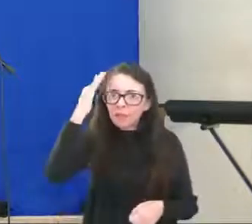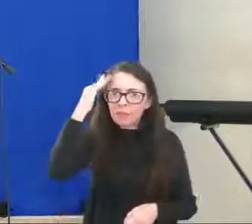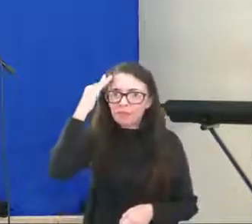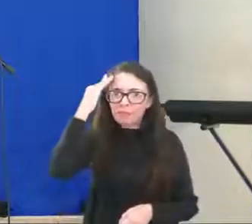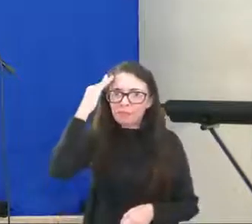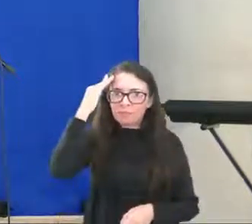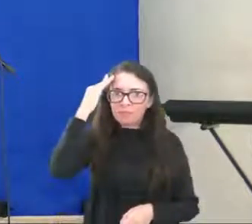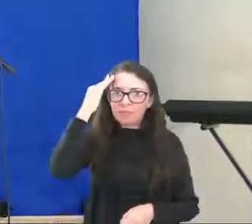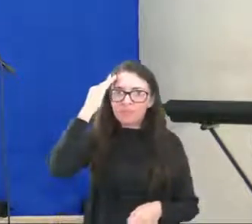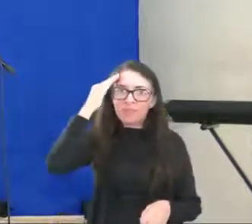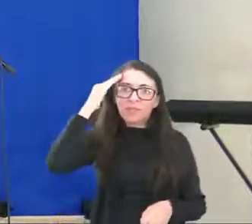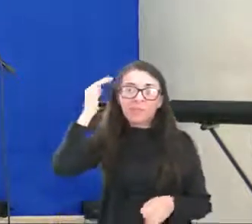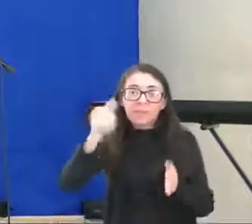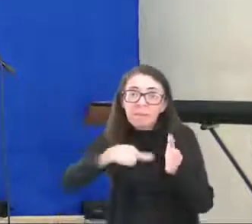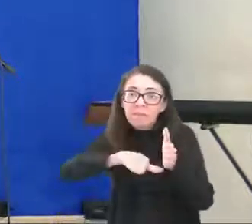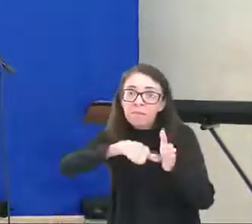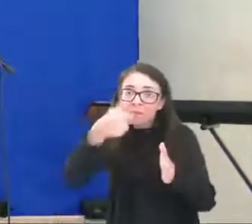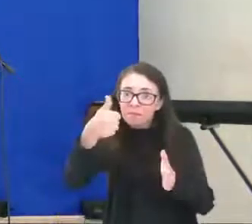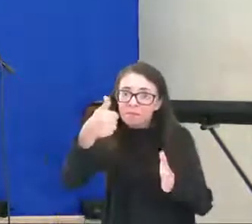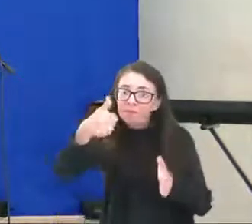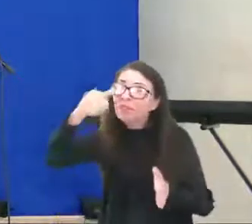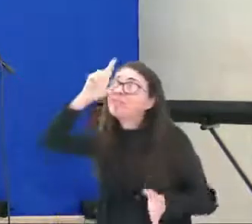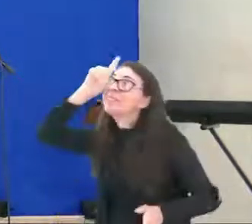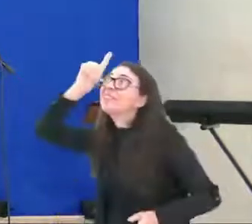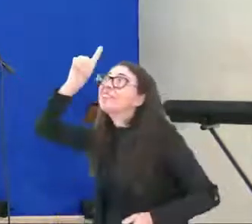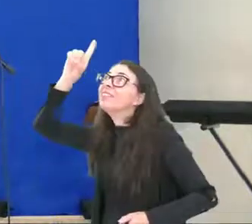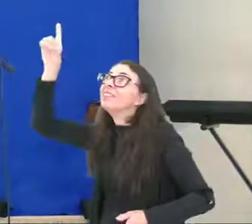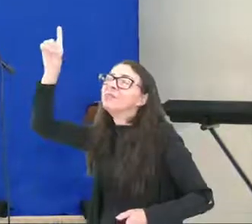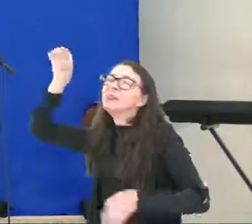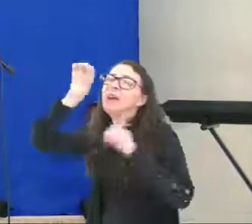dada por Deus. Deus não dava